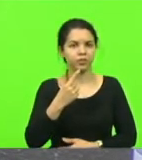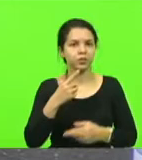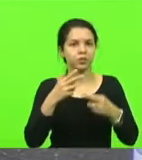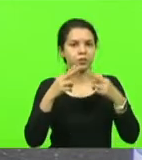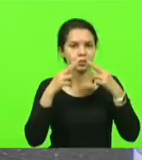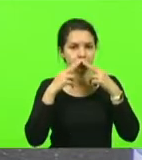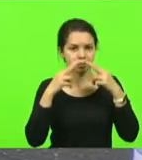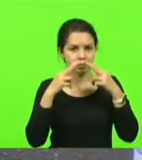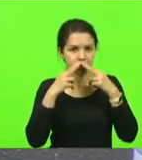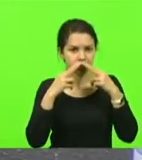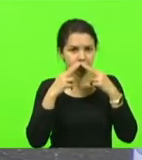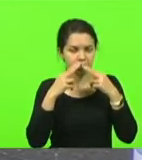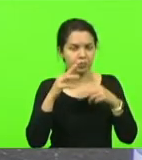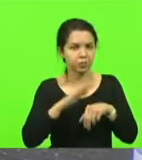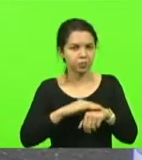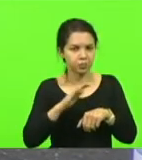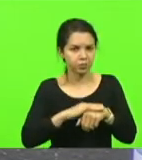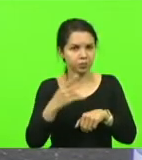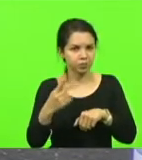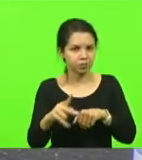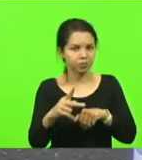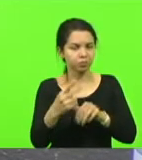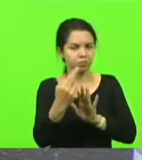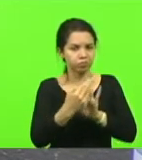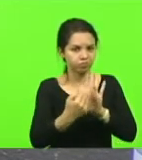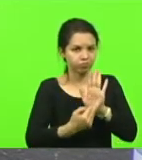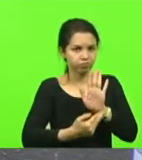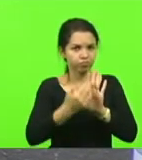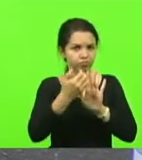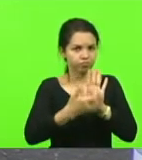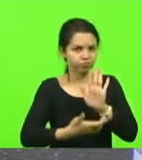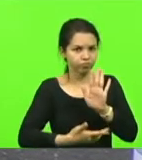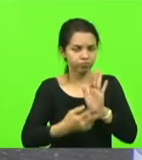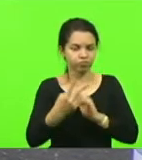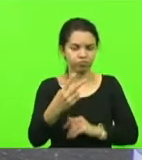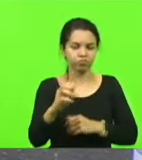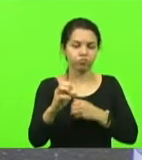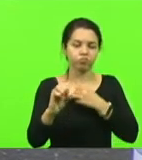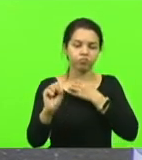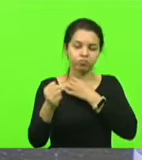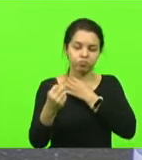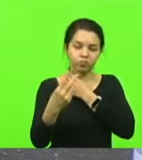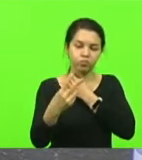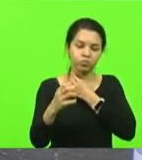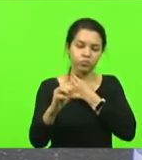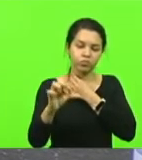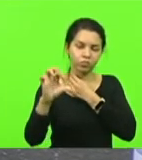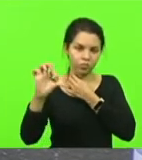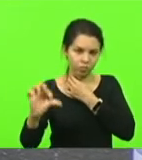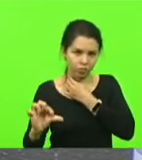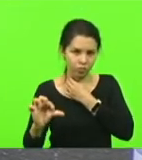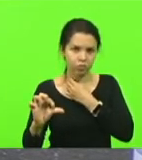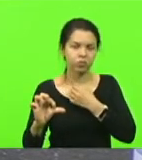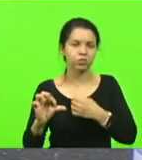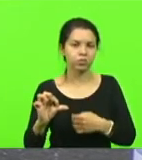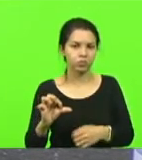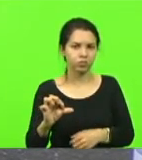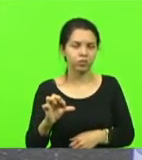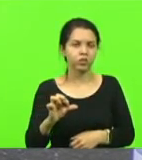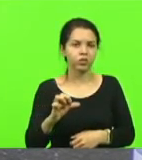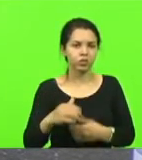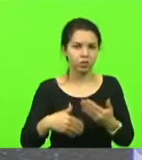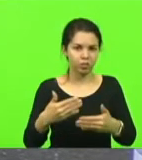em 2008, 2009, sancionado em 2009, e, posteriormente, no